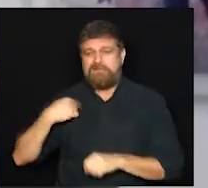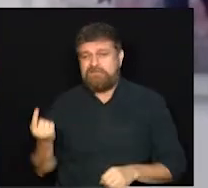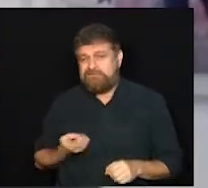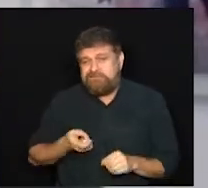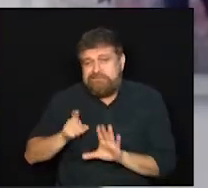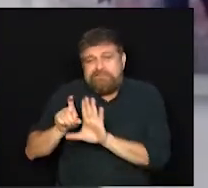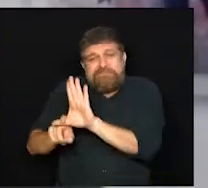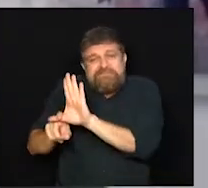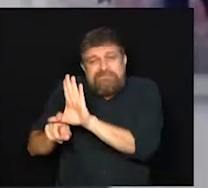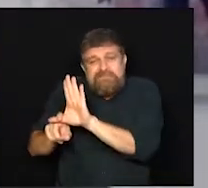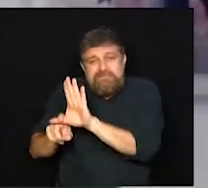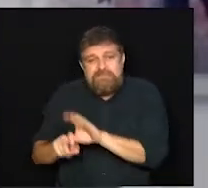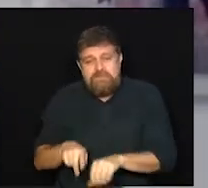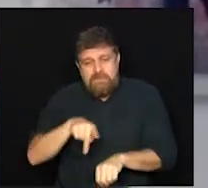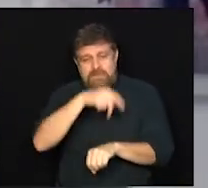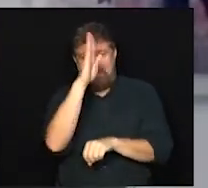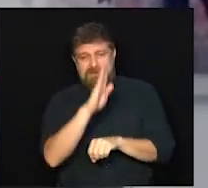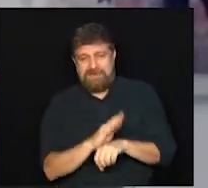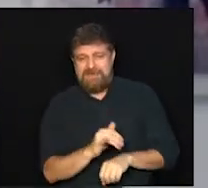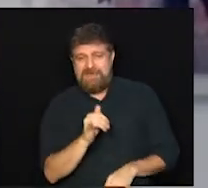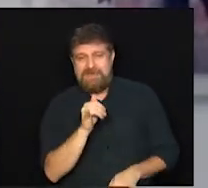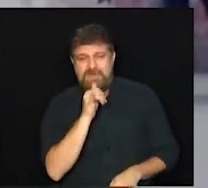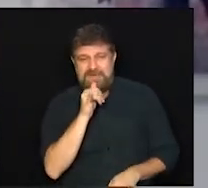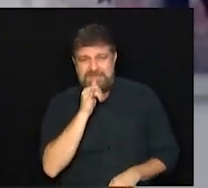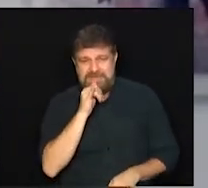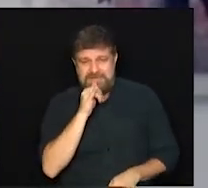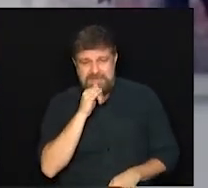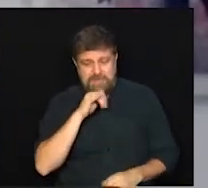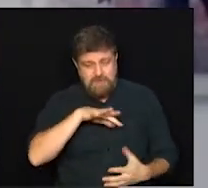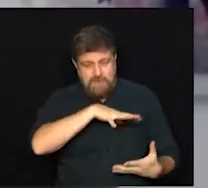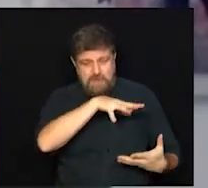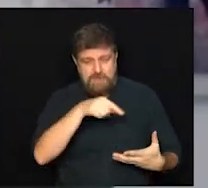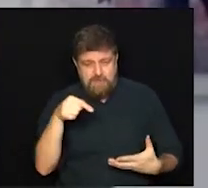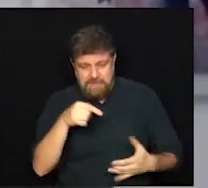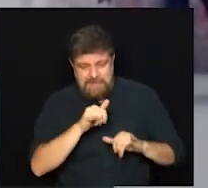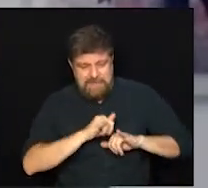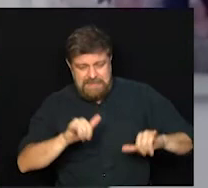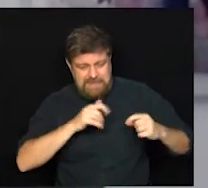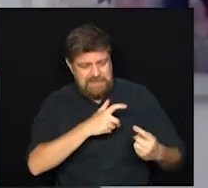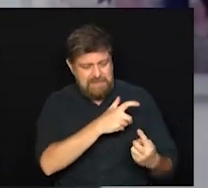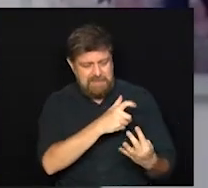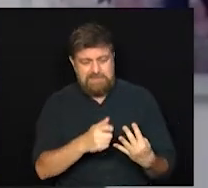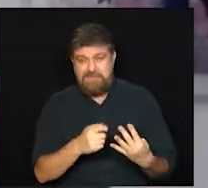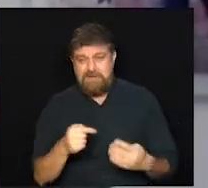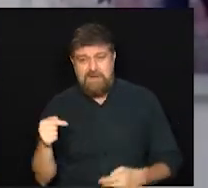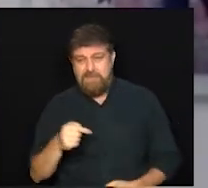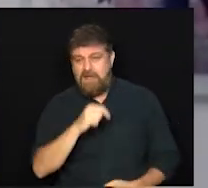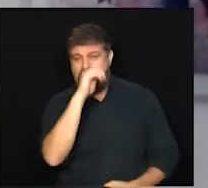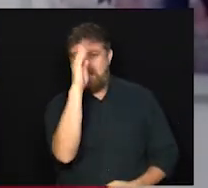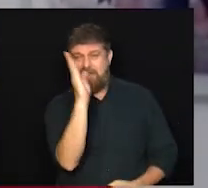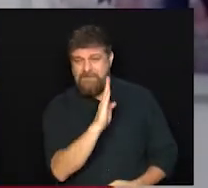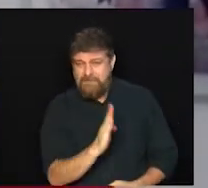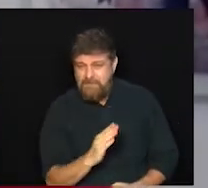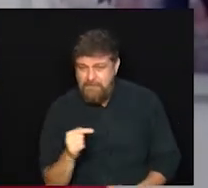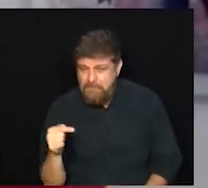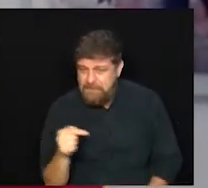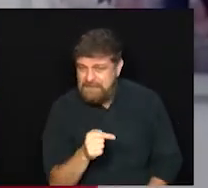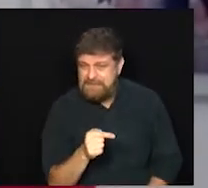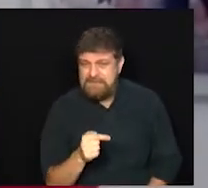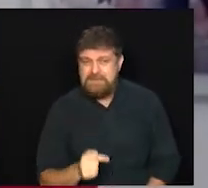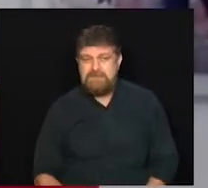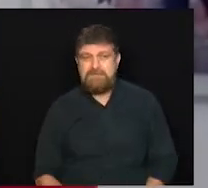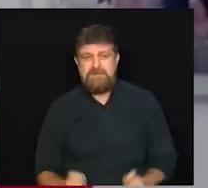né? Então, o Brasil é um exemplo no mundo em vacinação. Não tem nenhuma razão para o Brasil não